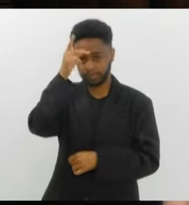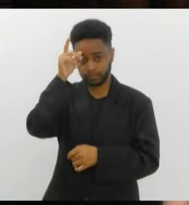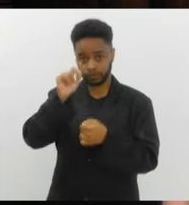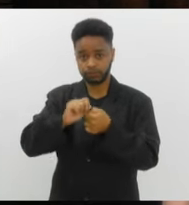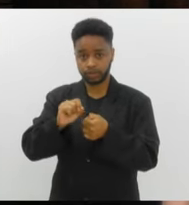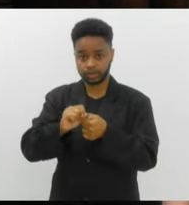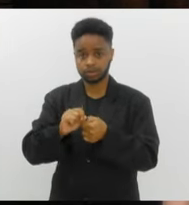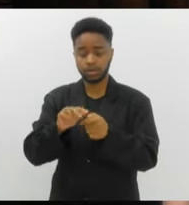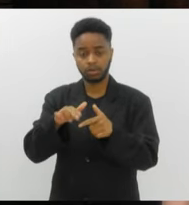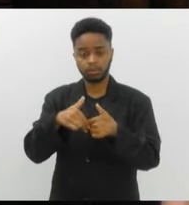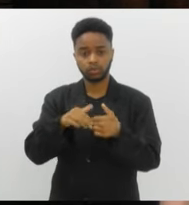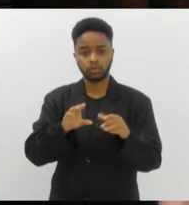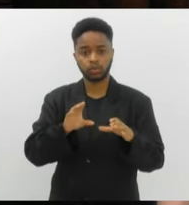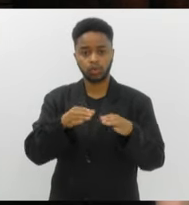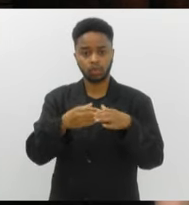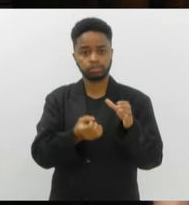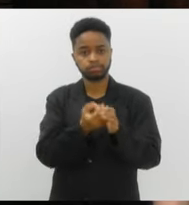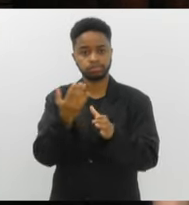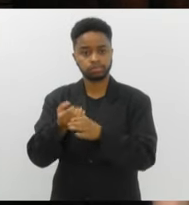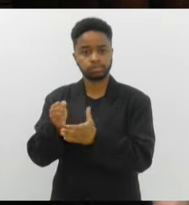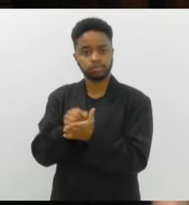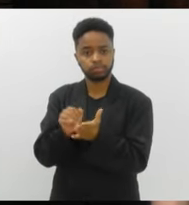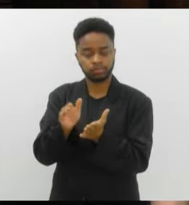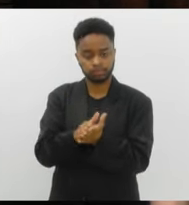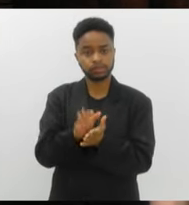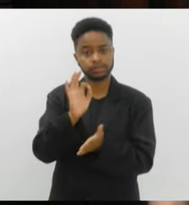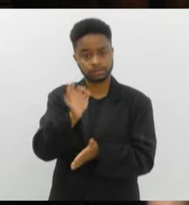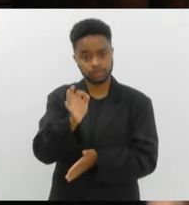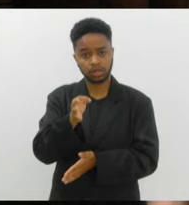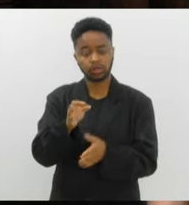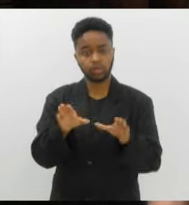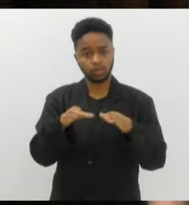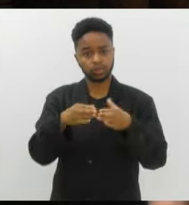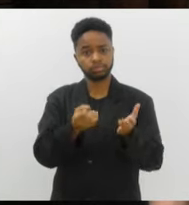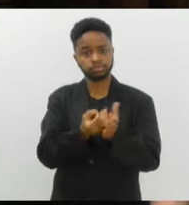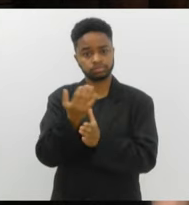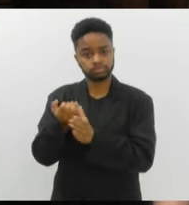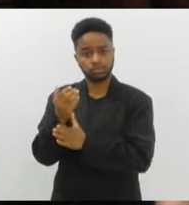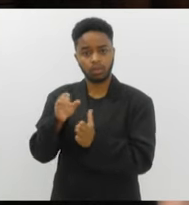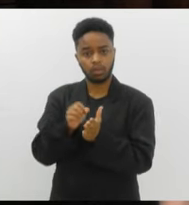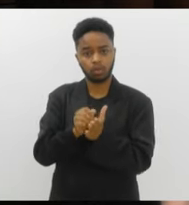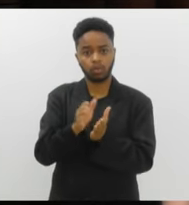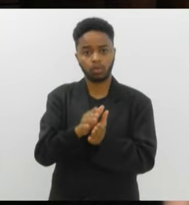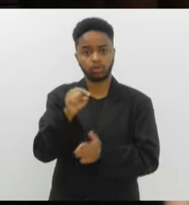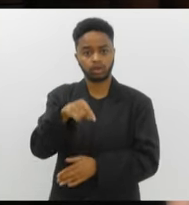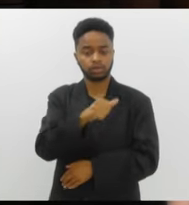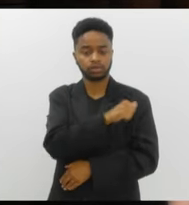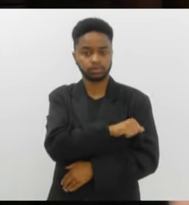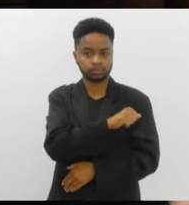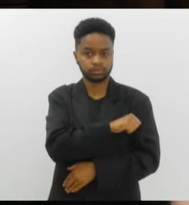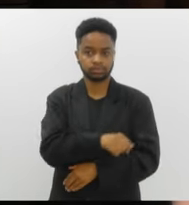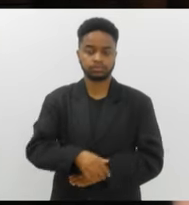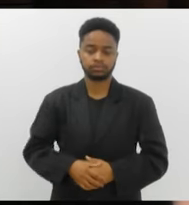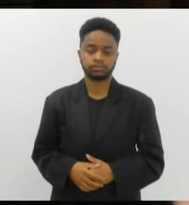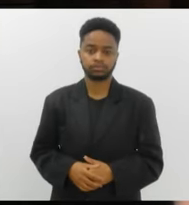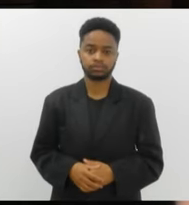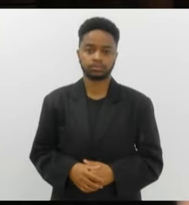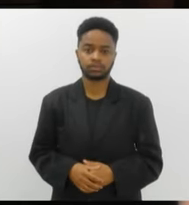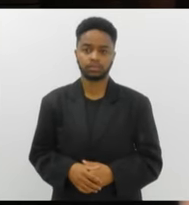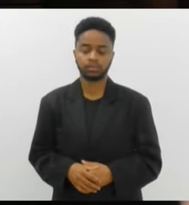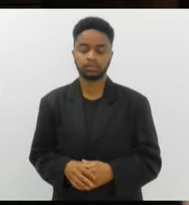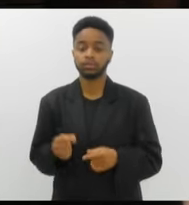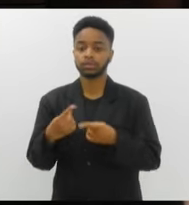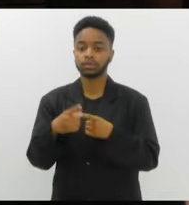indústria das multas. É isso mesmo, indústria das multas no Rio de Janeiro. Essa indústria que só